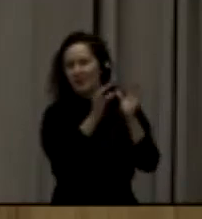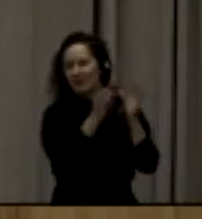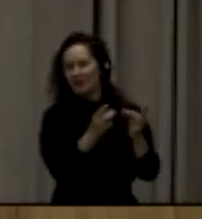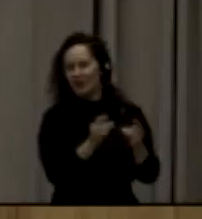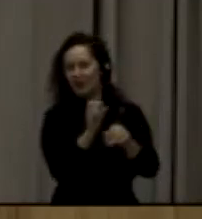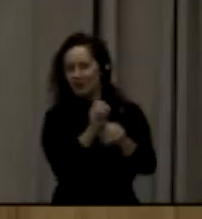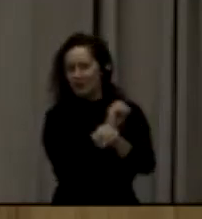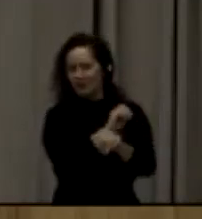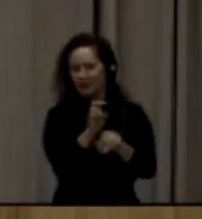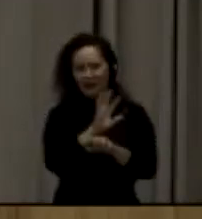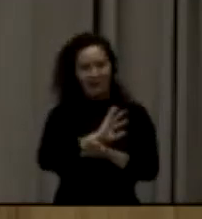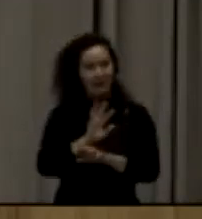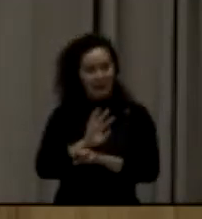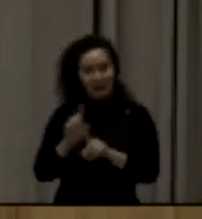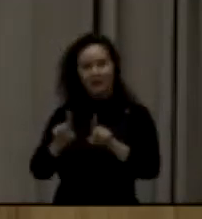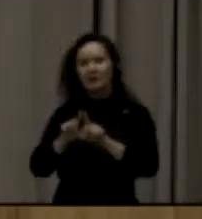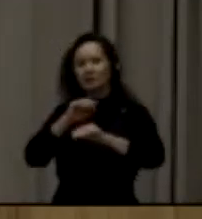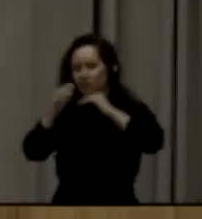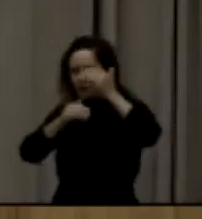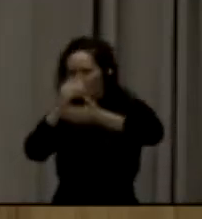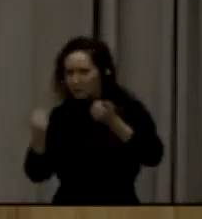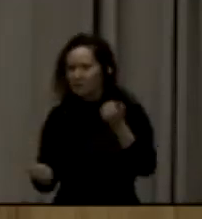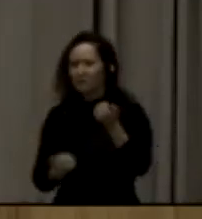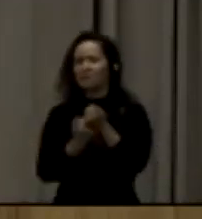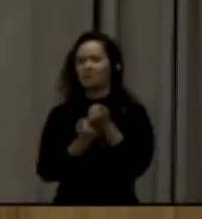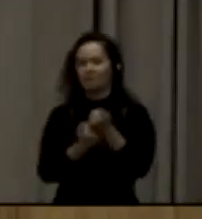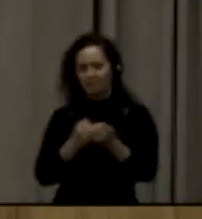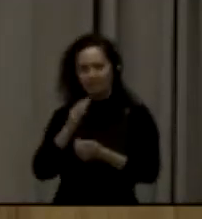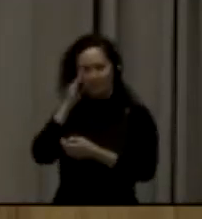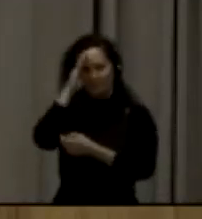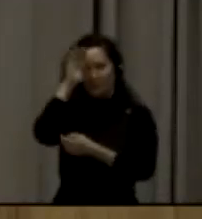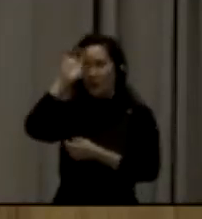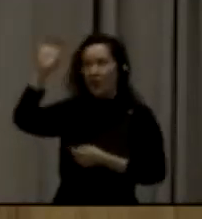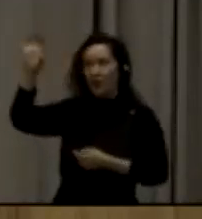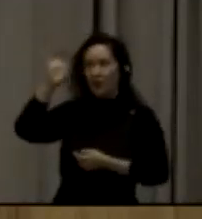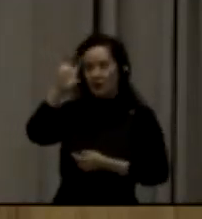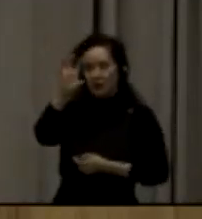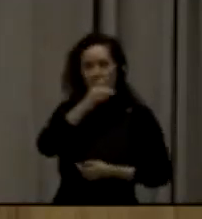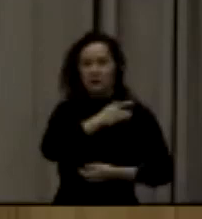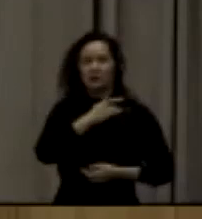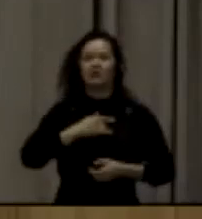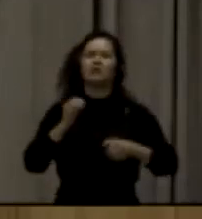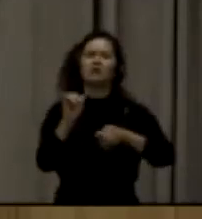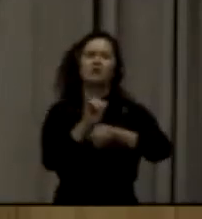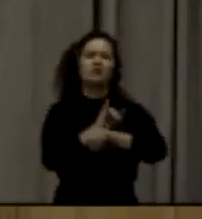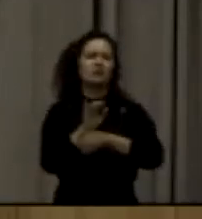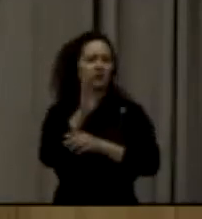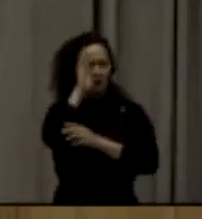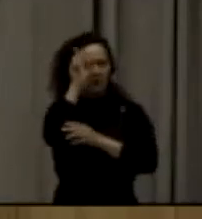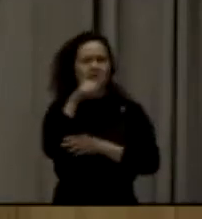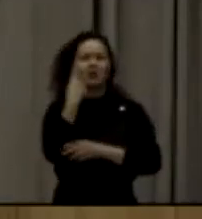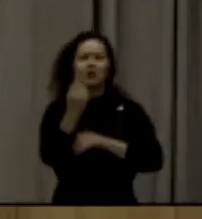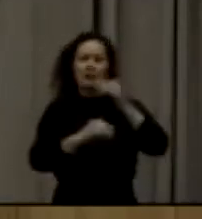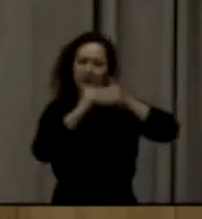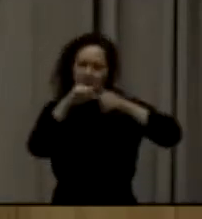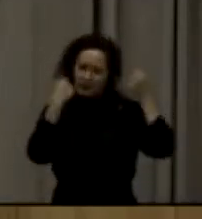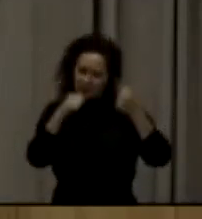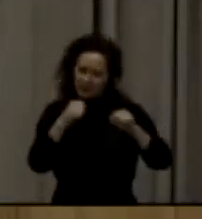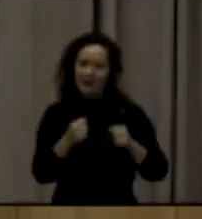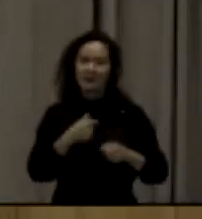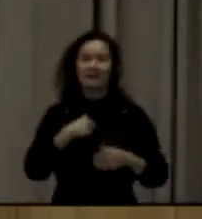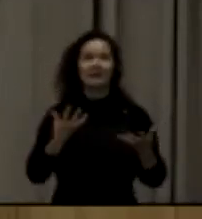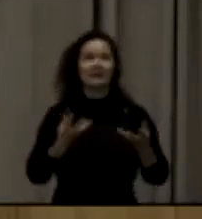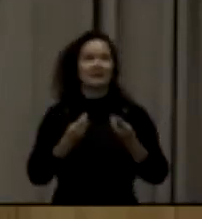cuidado da saúde, é também um vetor de desenvolvimento. A regionalização da saúde é uma estratégia fundamental que a gente precisa avançar. Fico